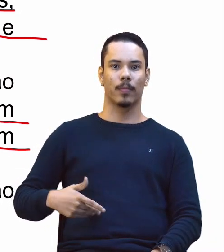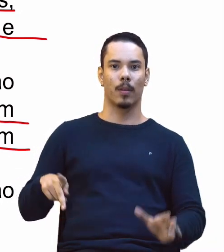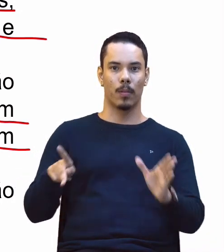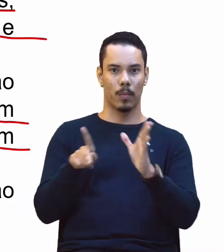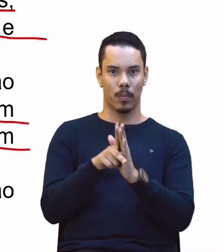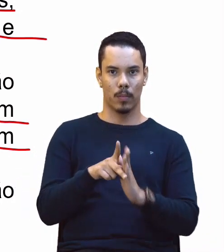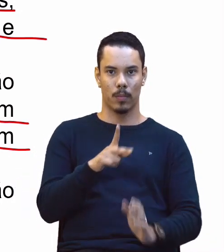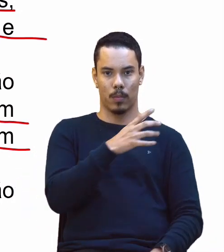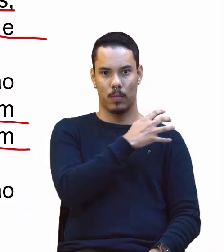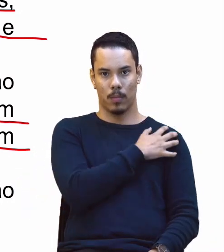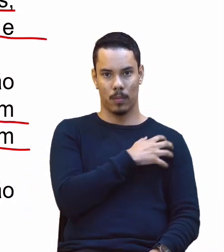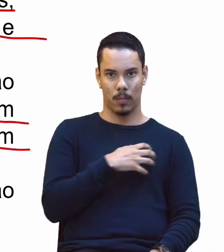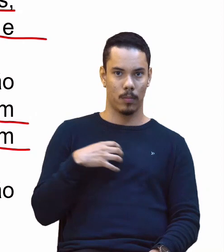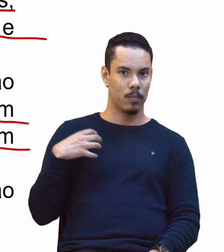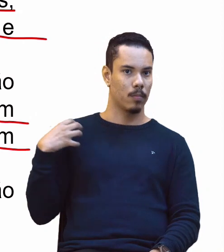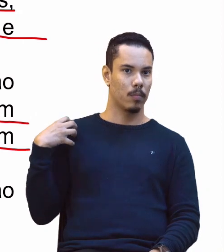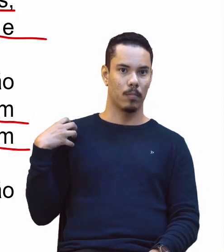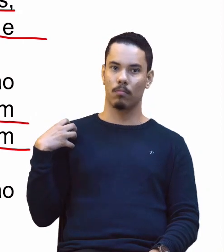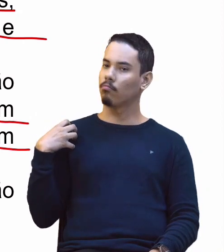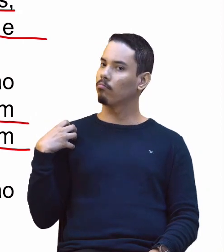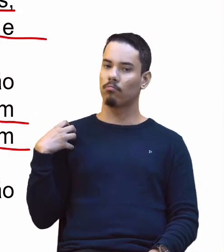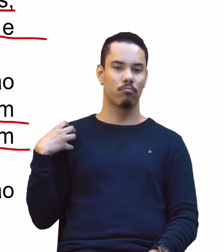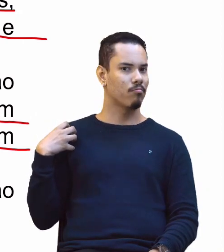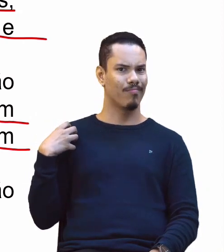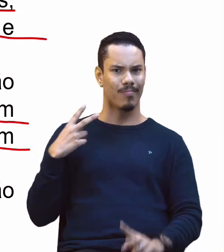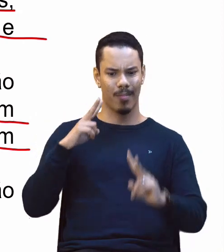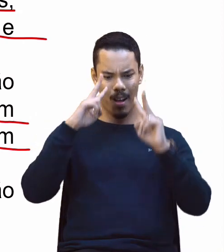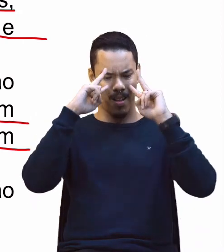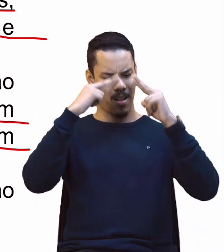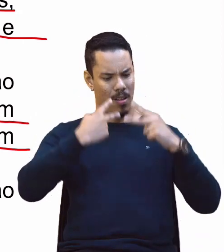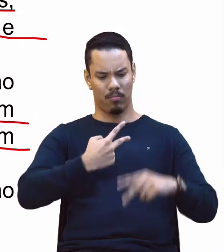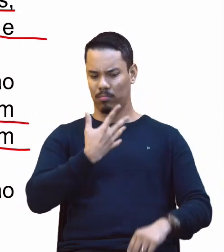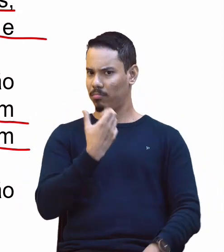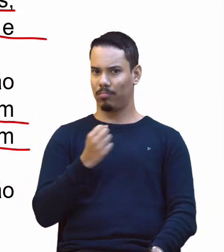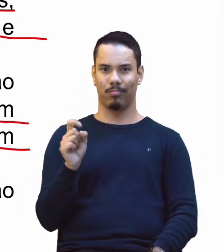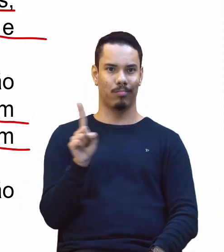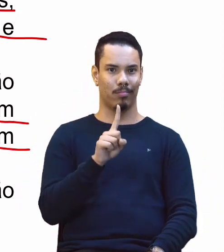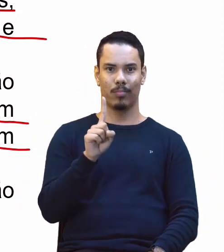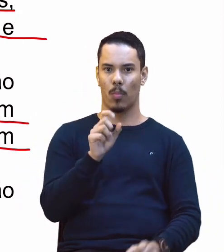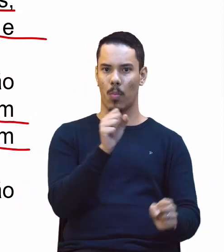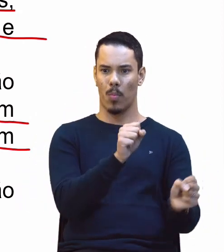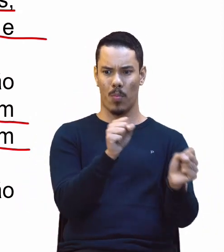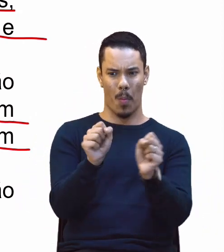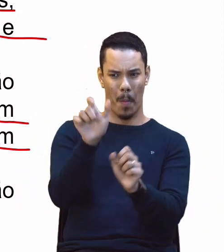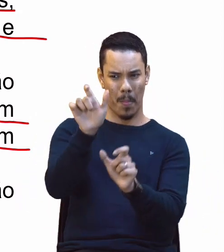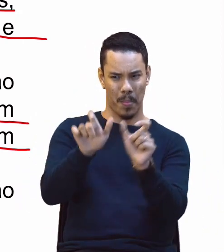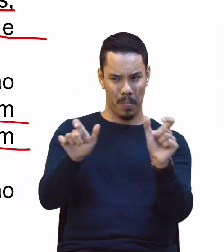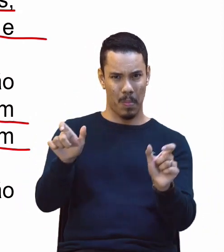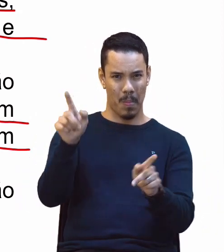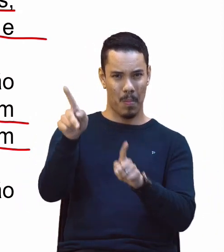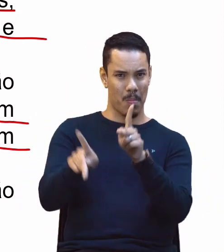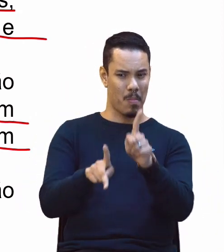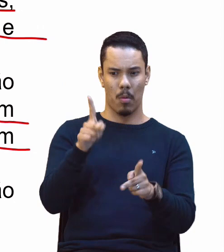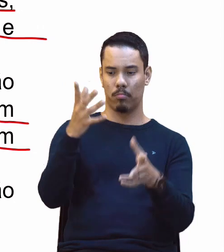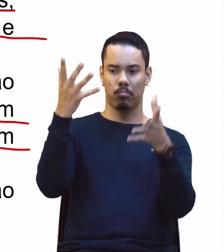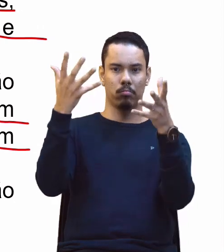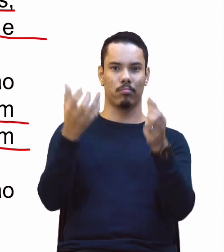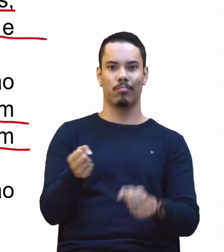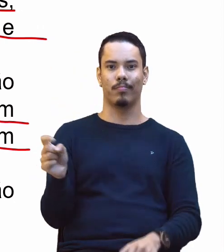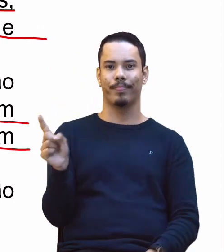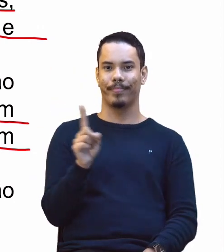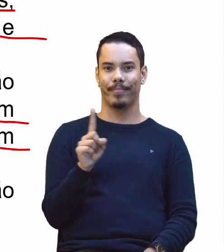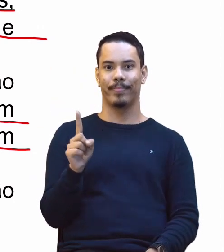aristocracia não reconhecia o poder que vinha do povo. E